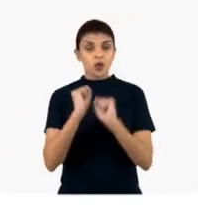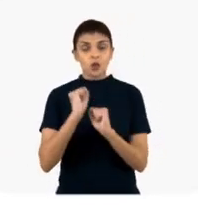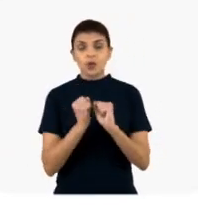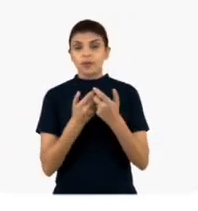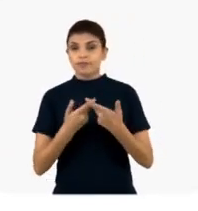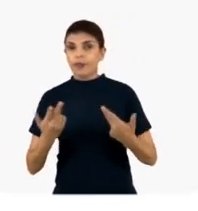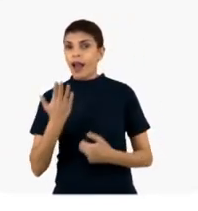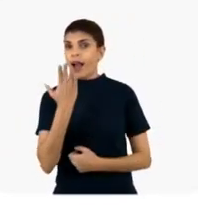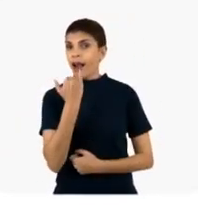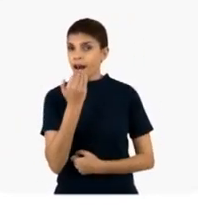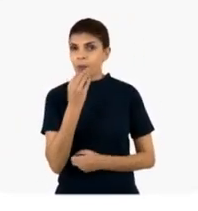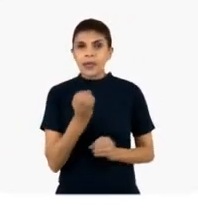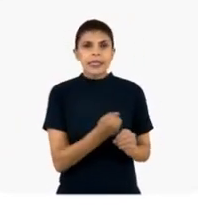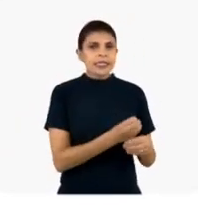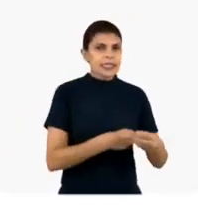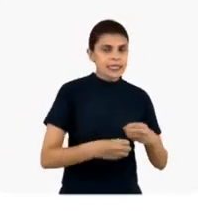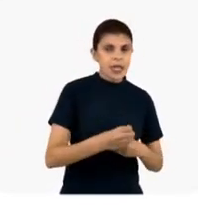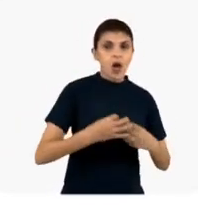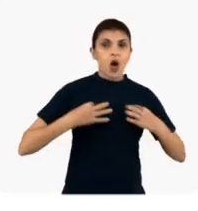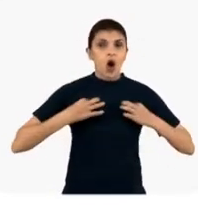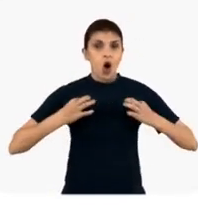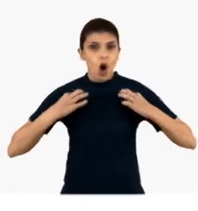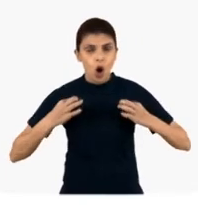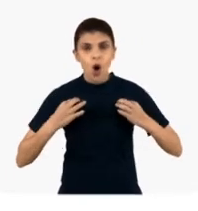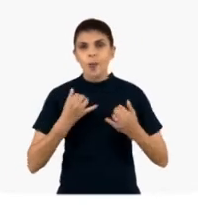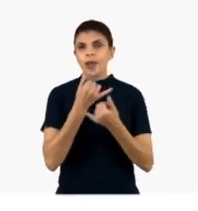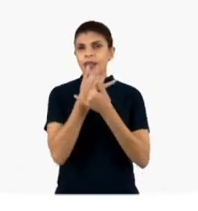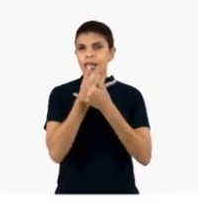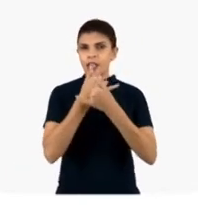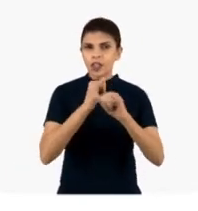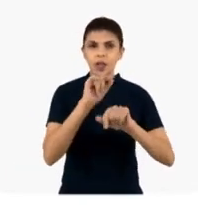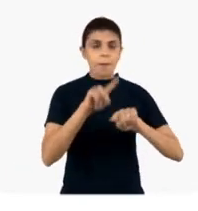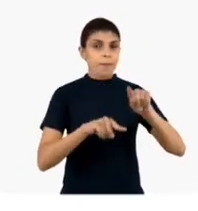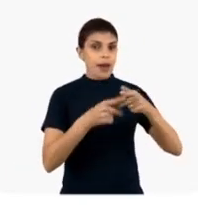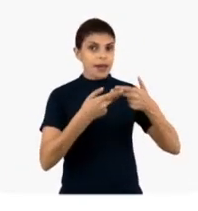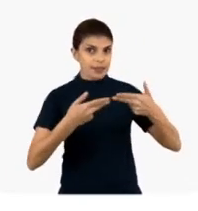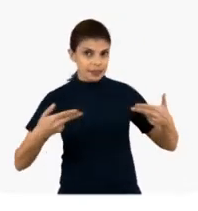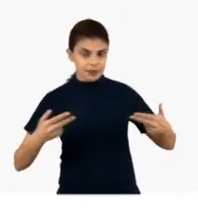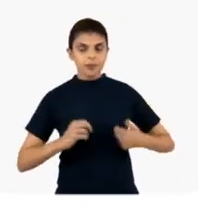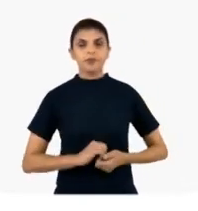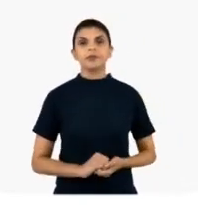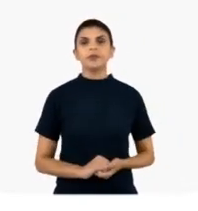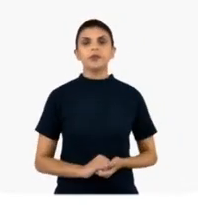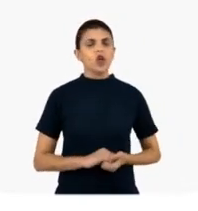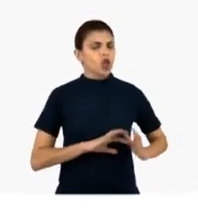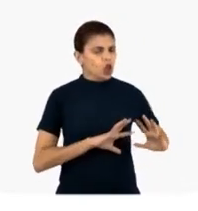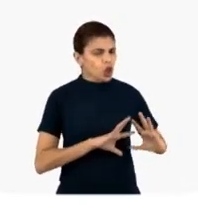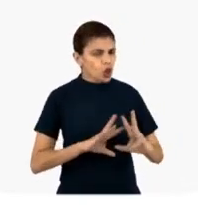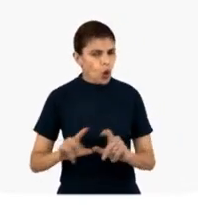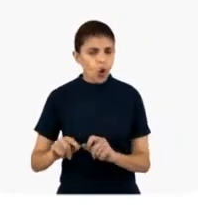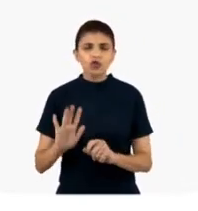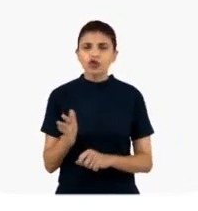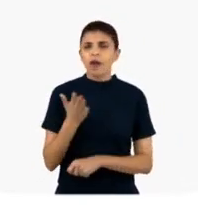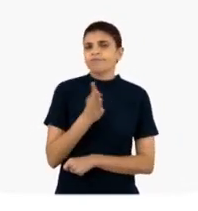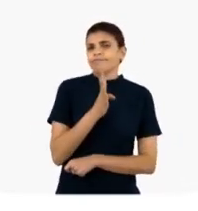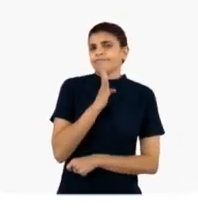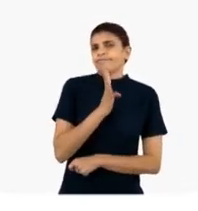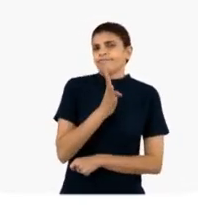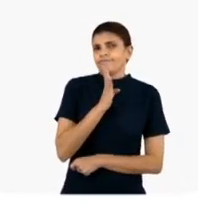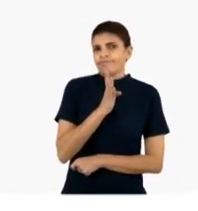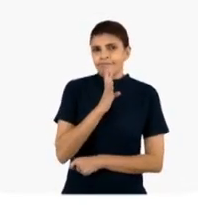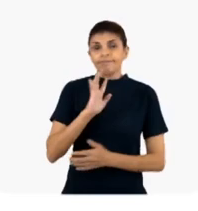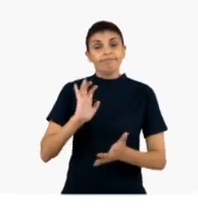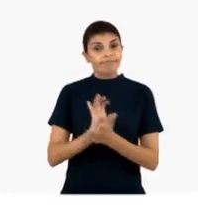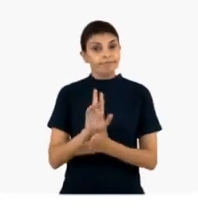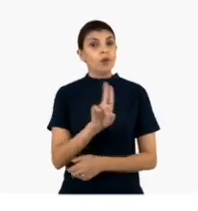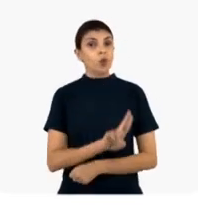indústria de alimentos, indústria de celulose, roupa, energia, materiais, polímeros. Todo mundo está familiarizado com